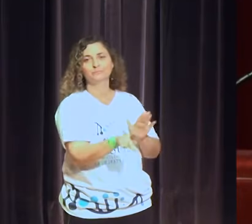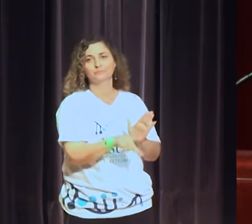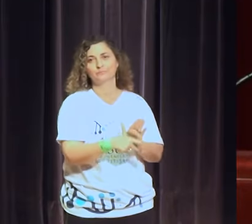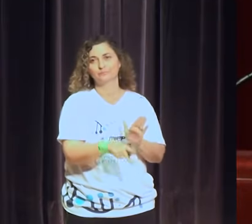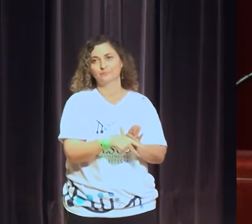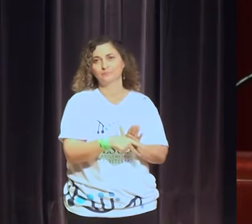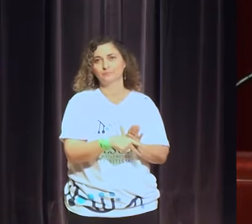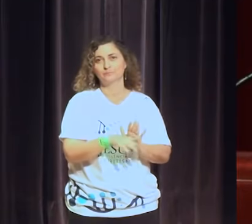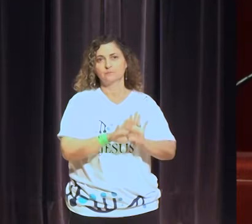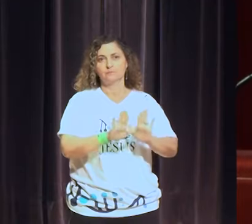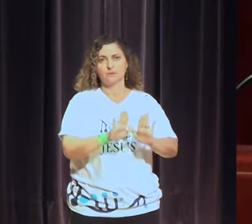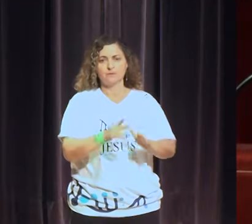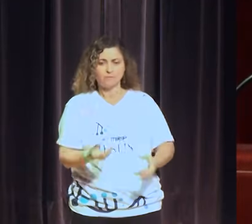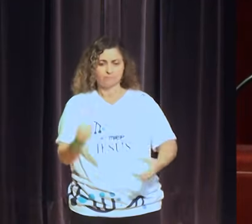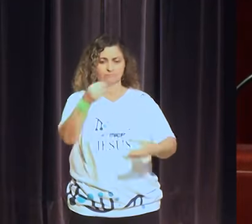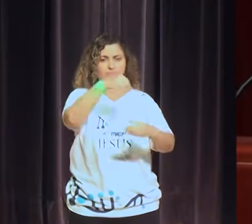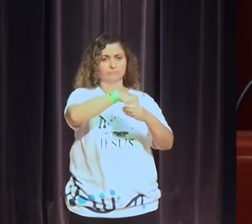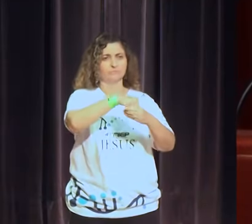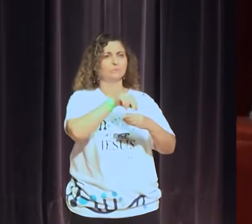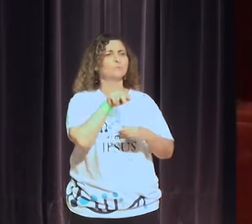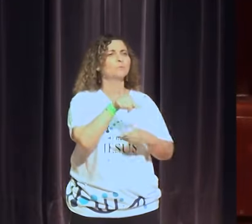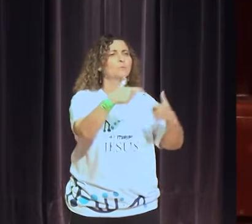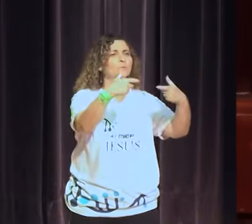adequada no ambiente universitário.